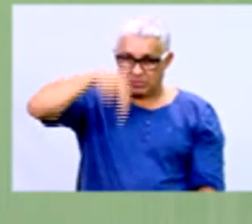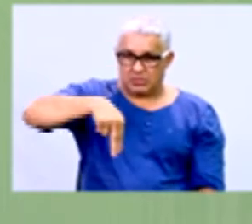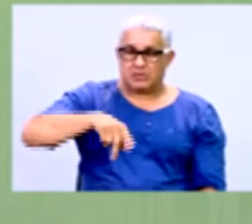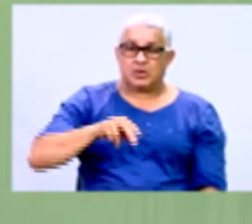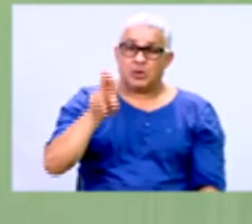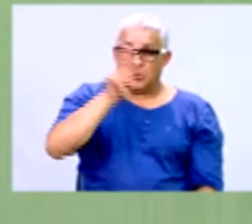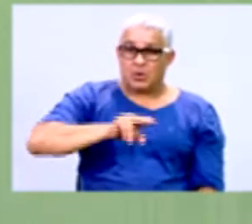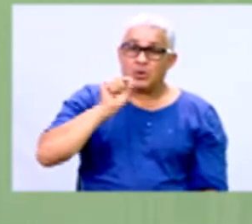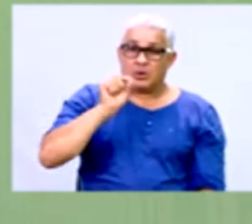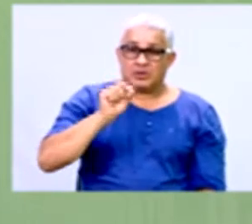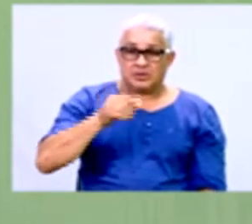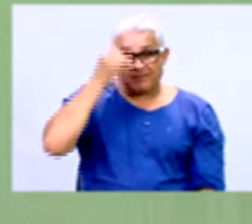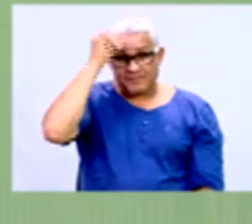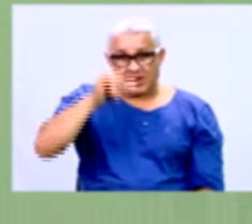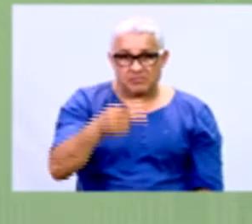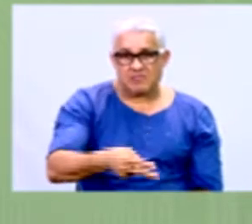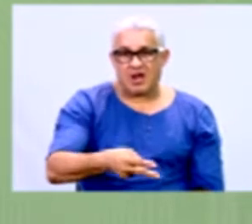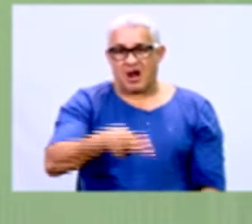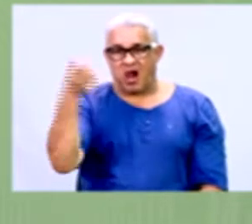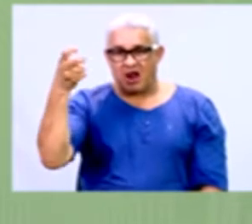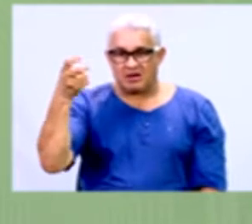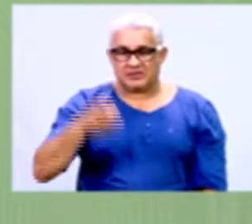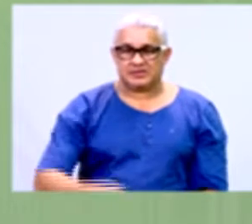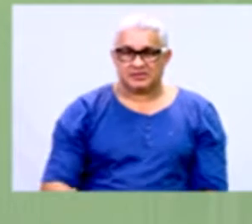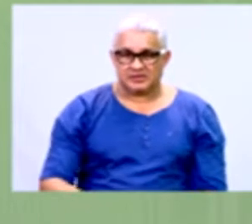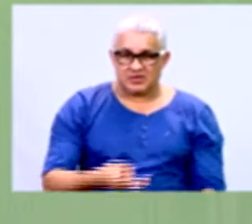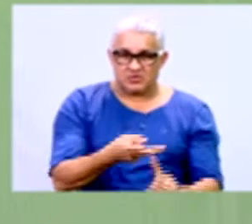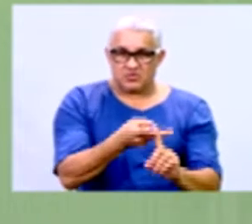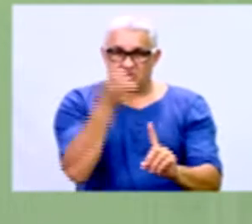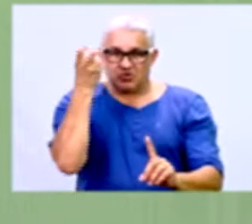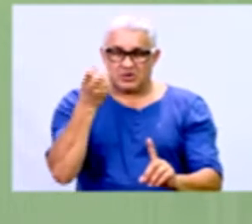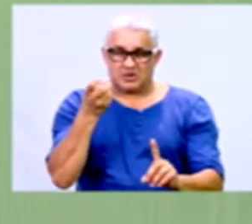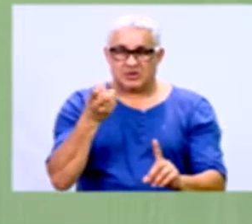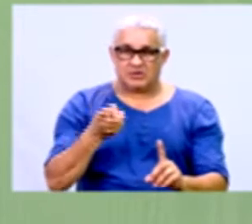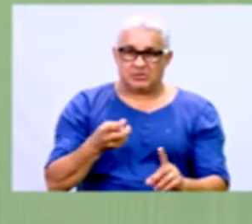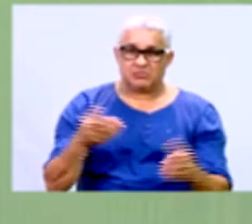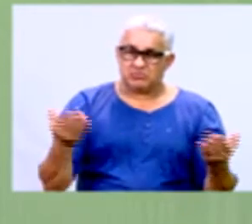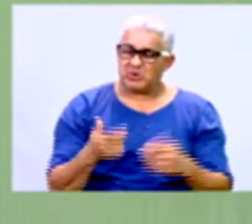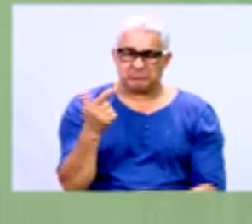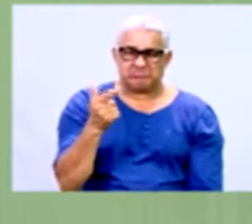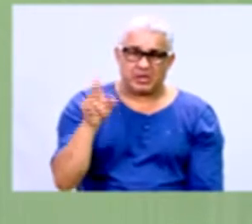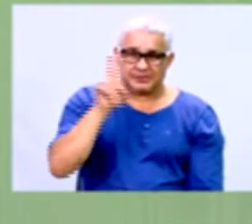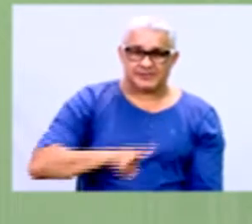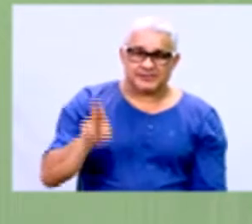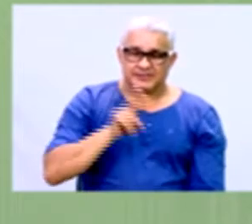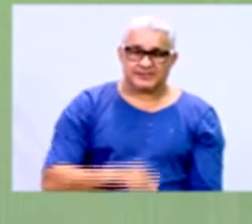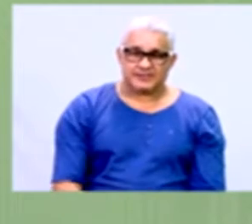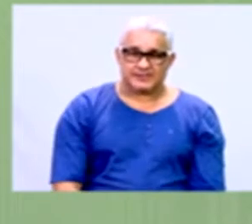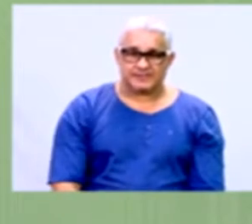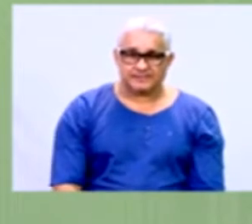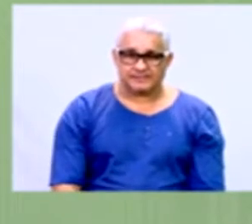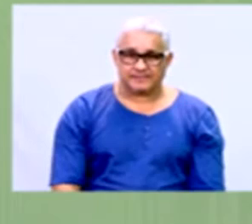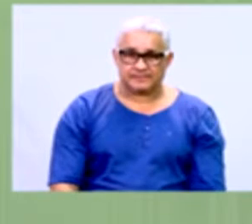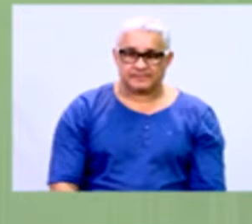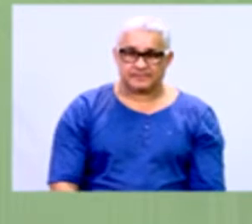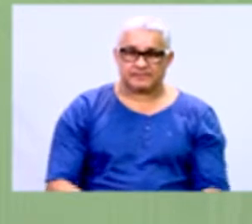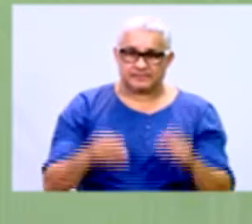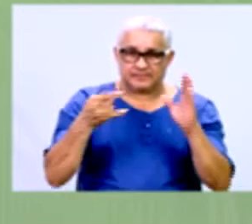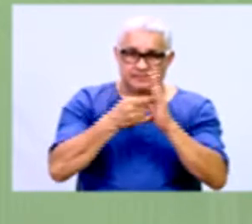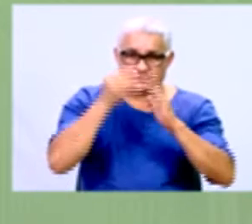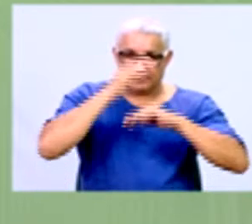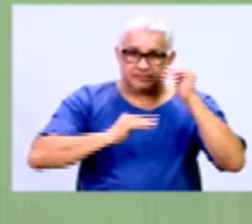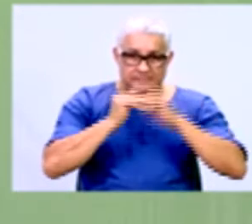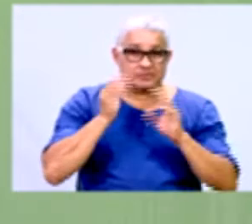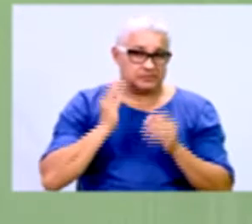para invasão. Normalmente não é muito utilizado hoje, né, os programadores já estão